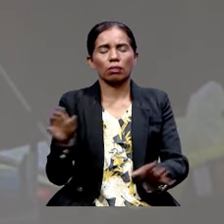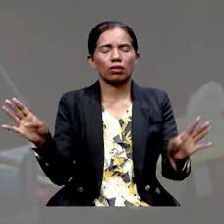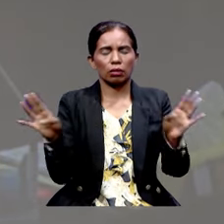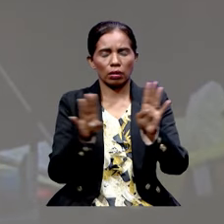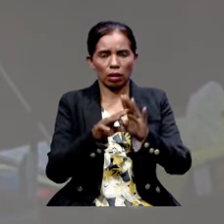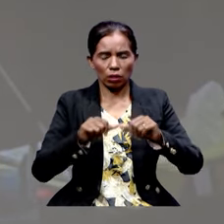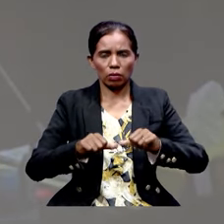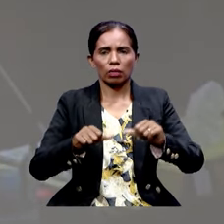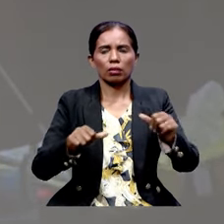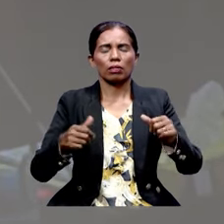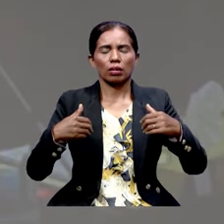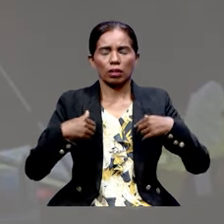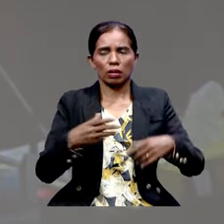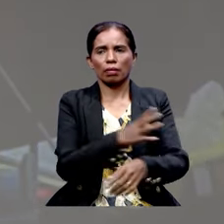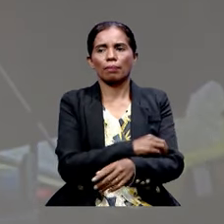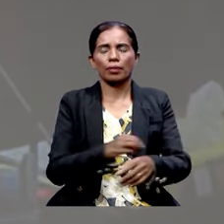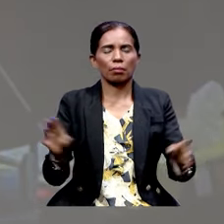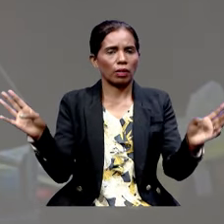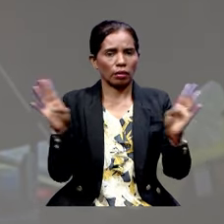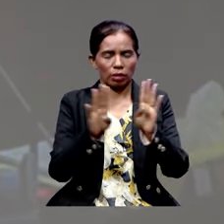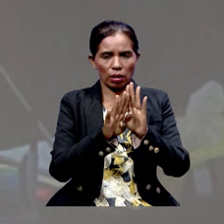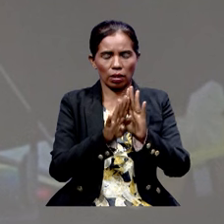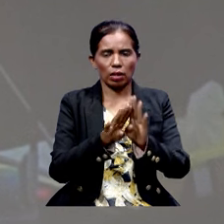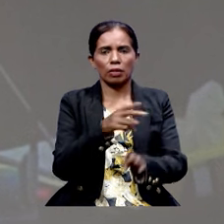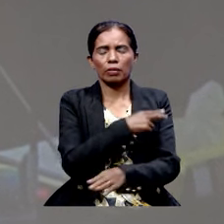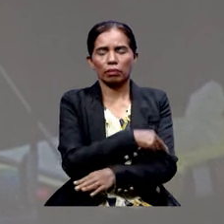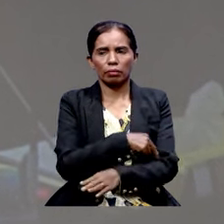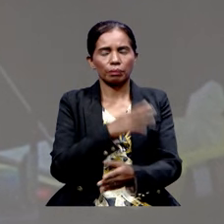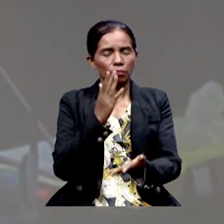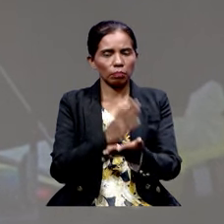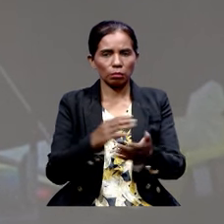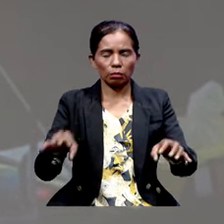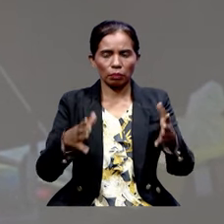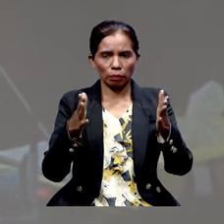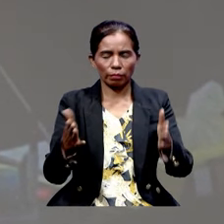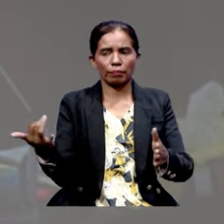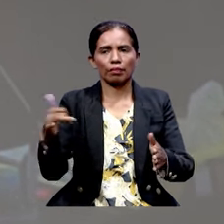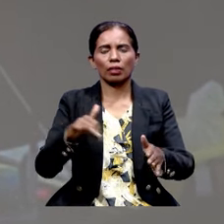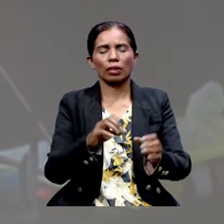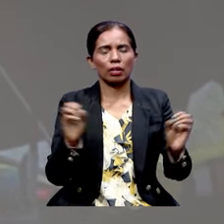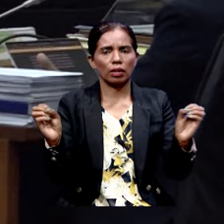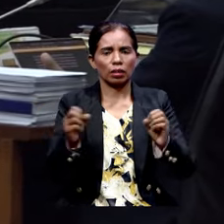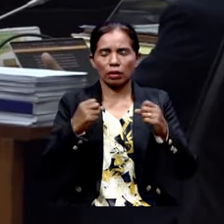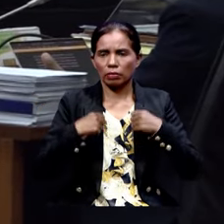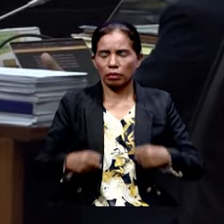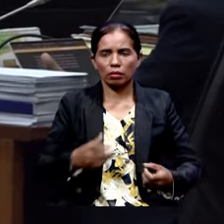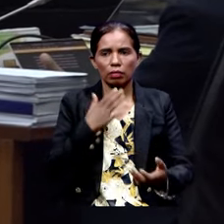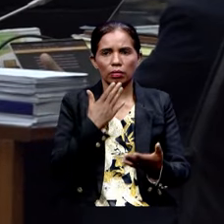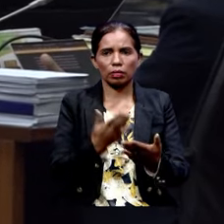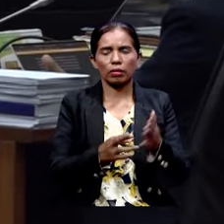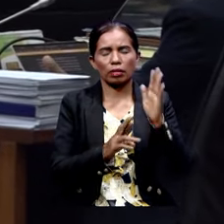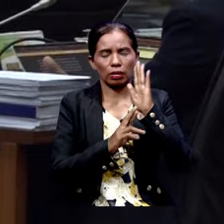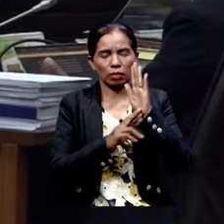sira no ia possibilidade bele taka. A para pessoal saúde profissional sira la dun saudável. Tu relator